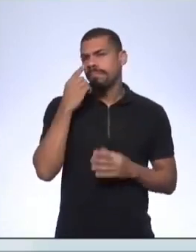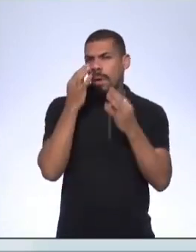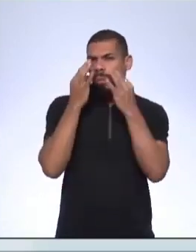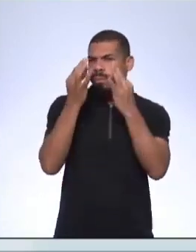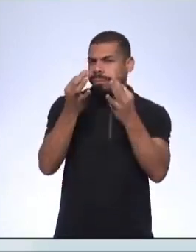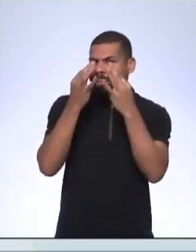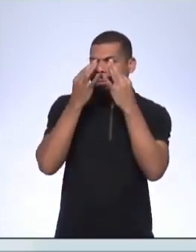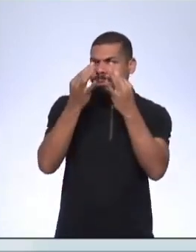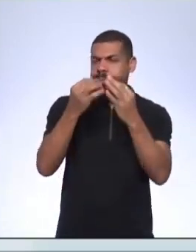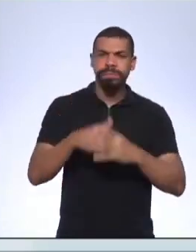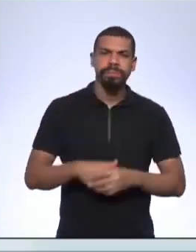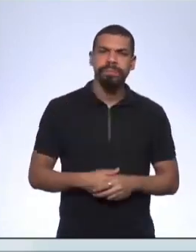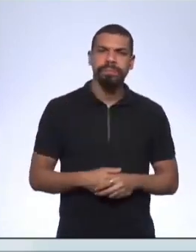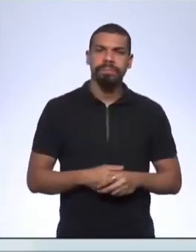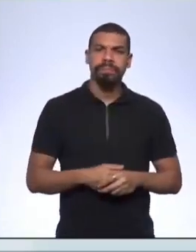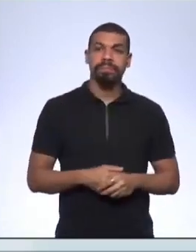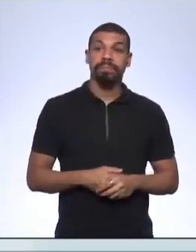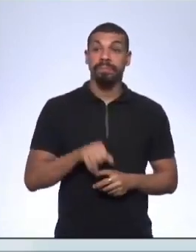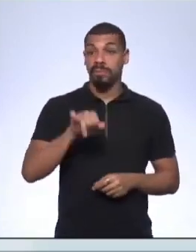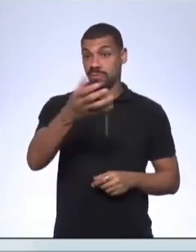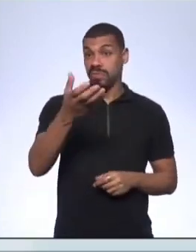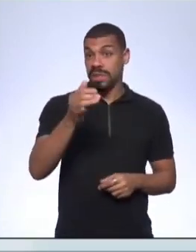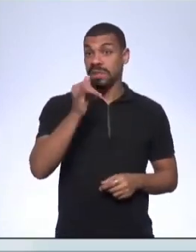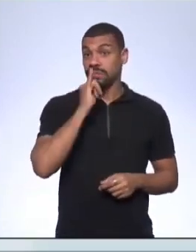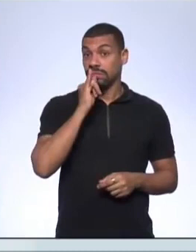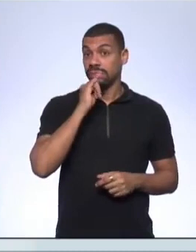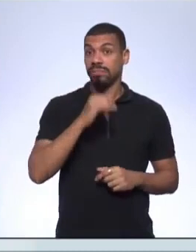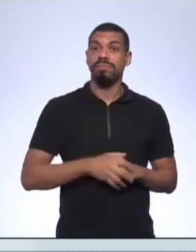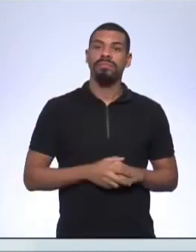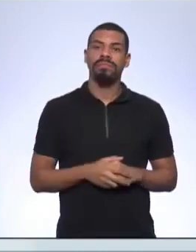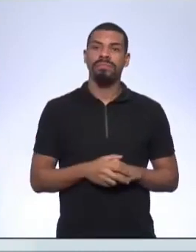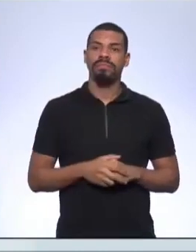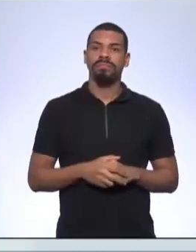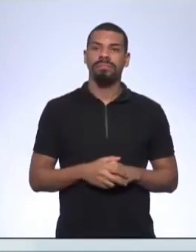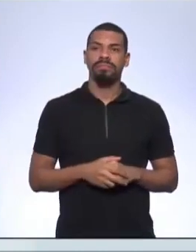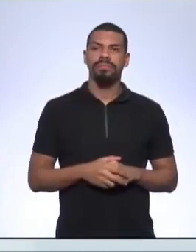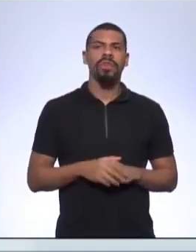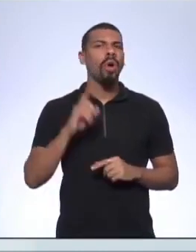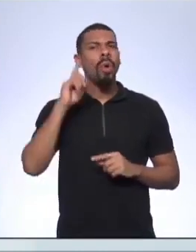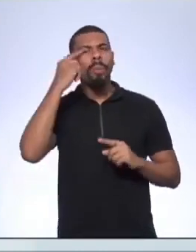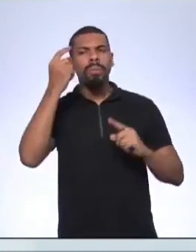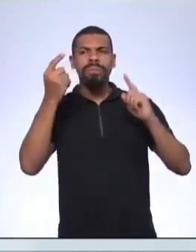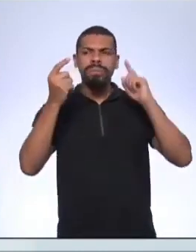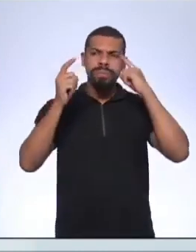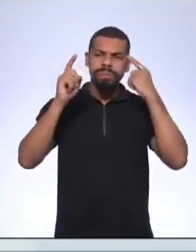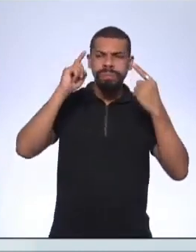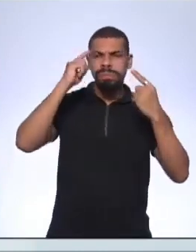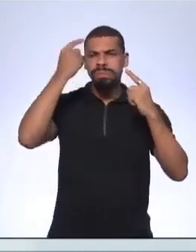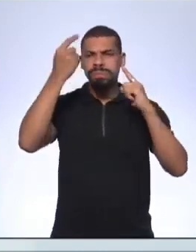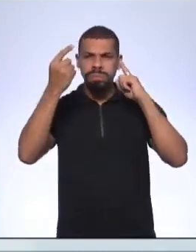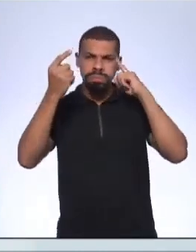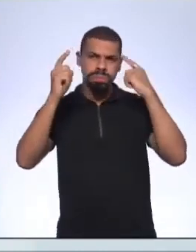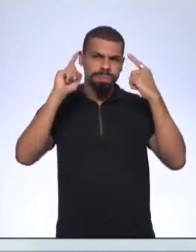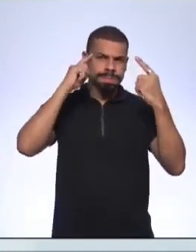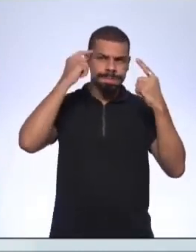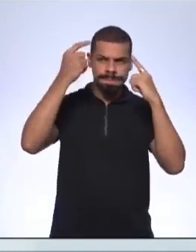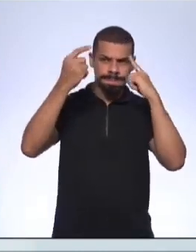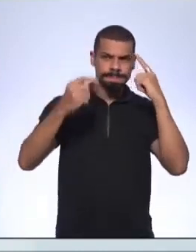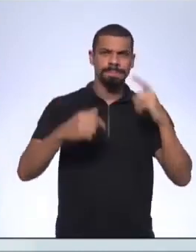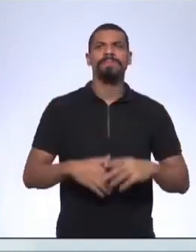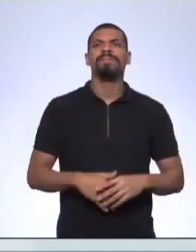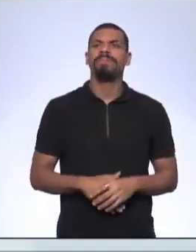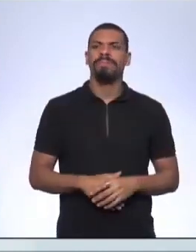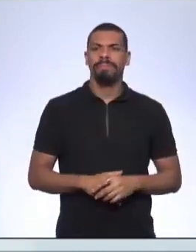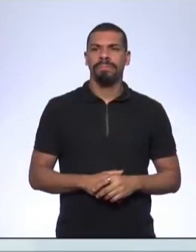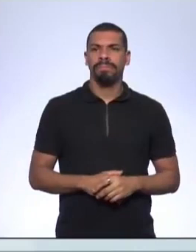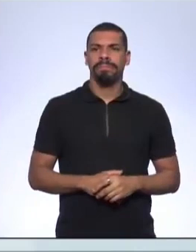nesse gráfico. Depois, se você quiser, eu volto. Se você tiver alguma dúvida, já deixa no chat, eu volto e explico melhor aí esse gráfico.